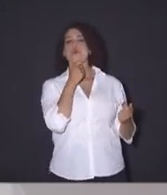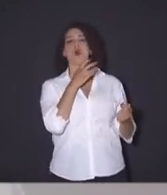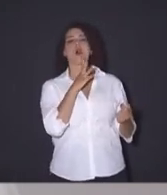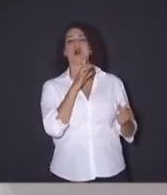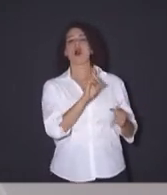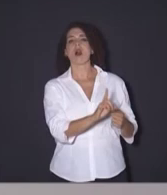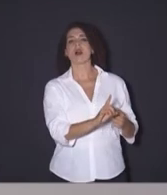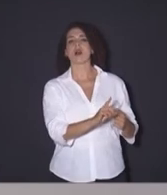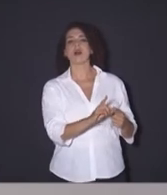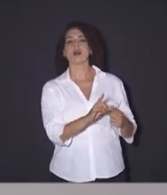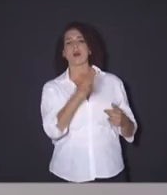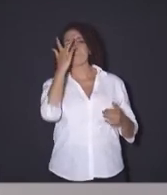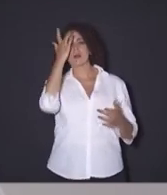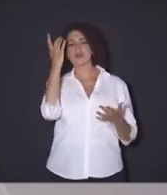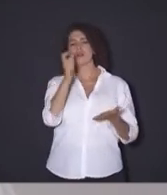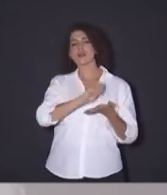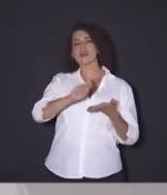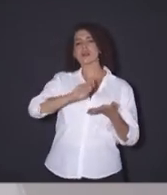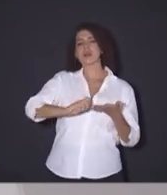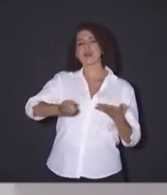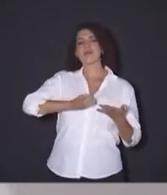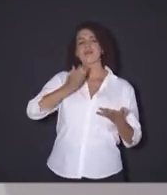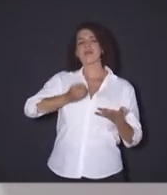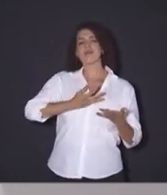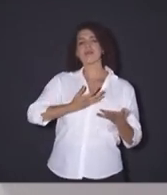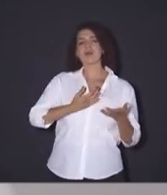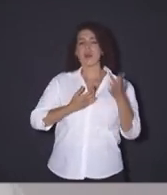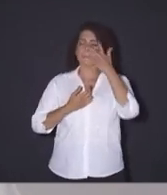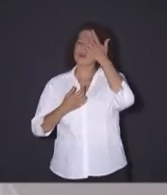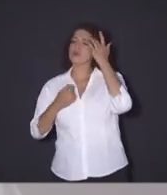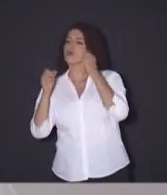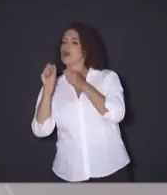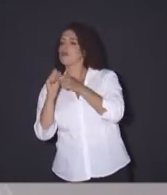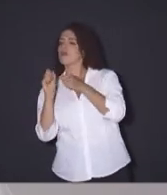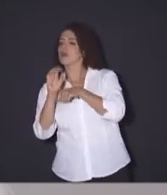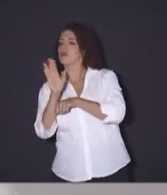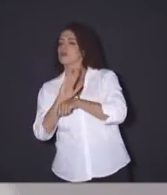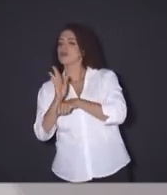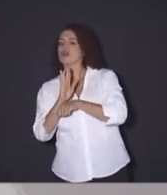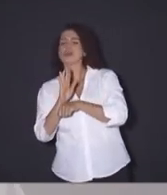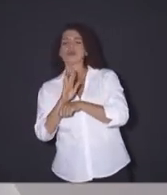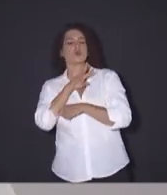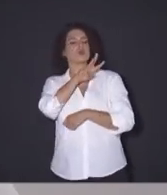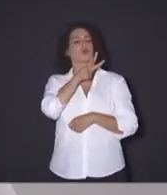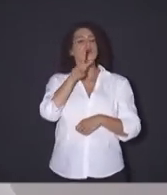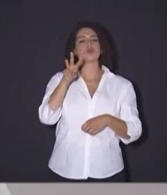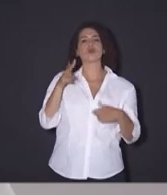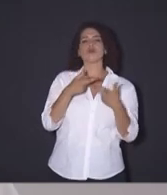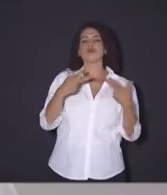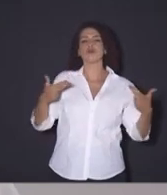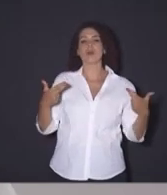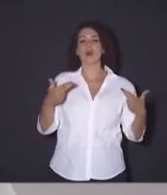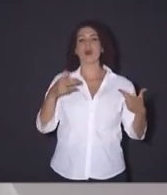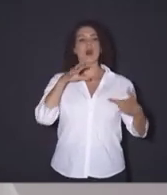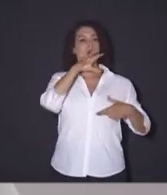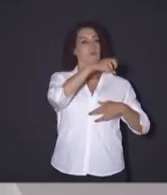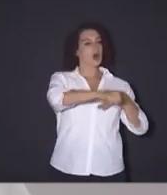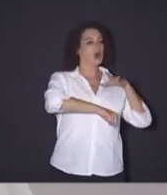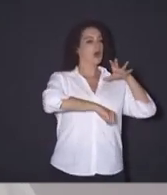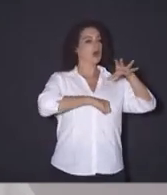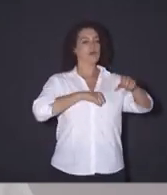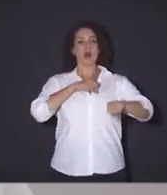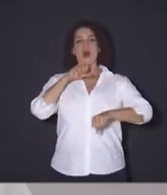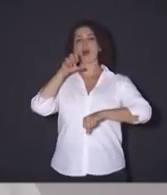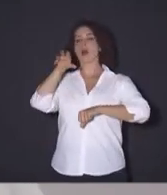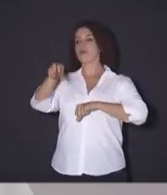alguém que escreve um poema alguém que produz 1 viveu algum site e aí você vai juntando juntando